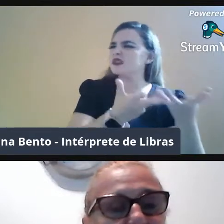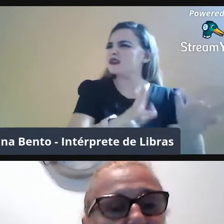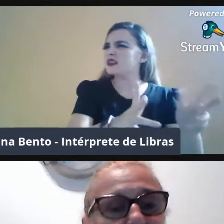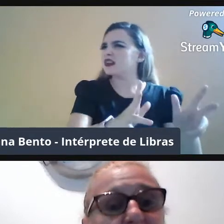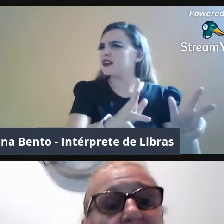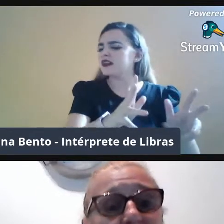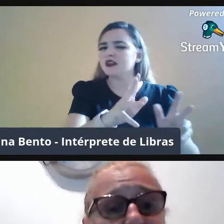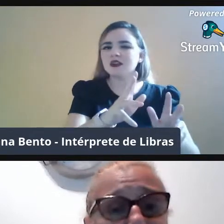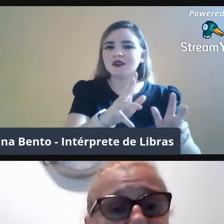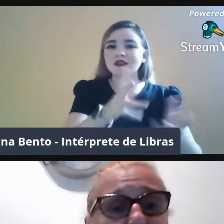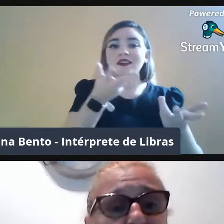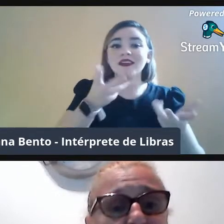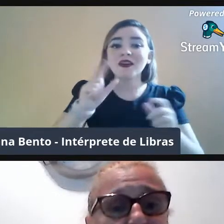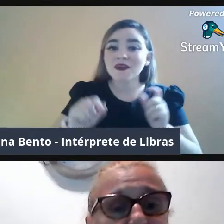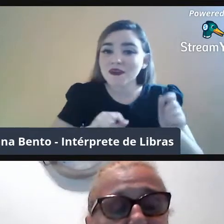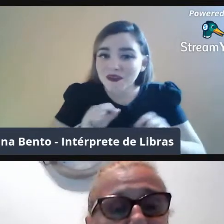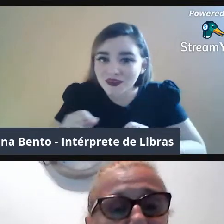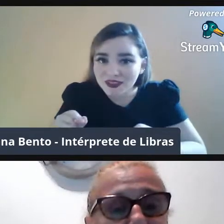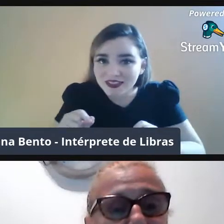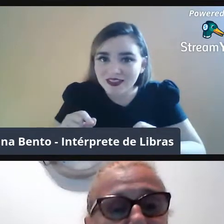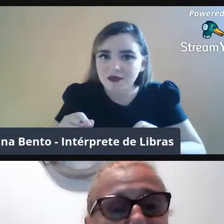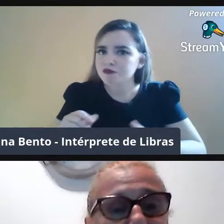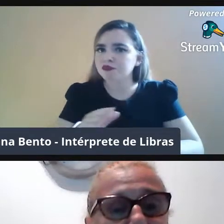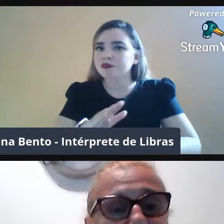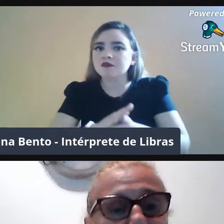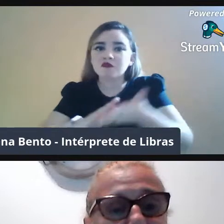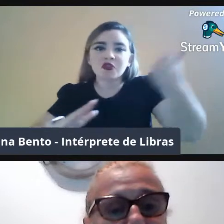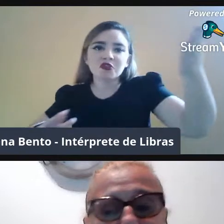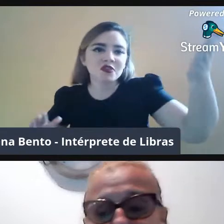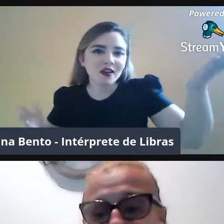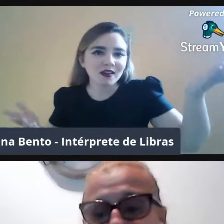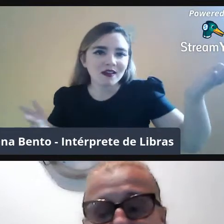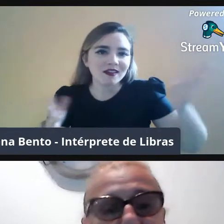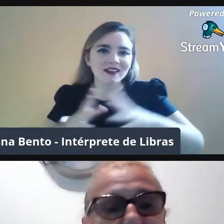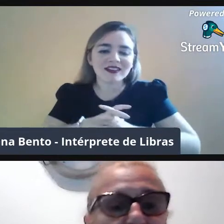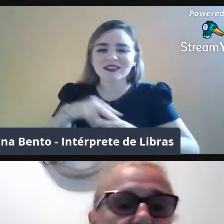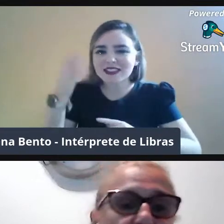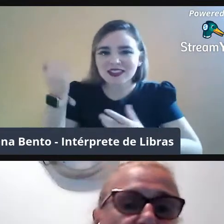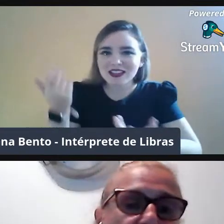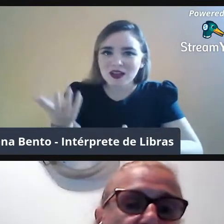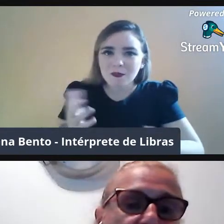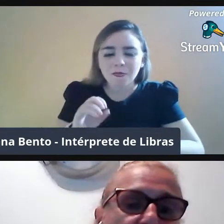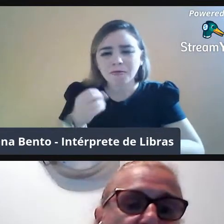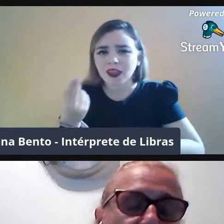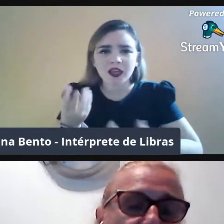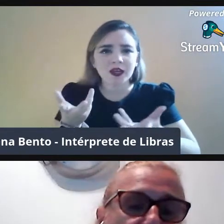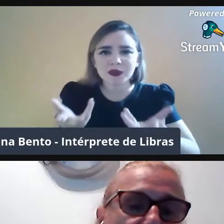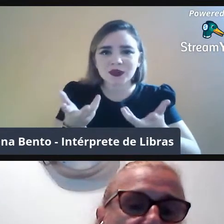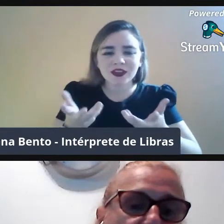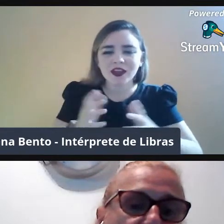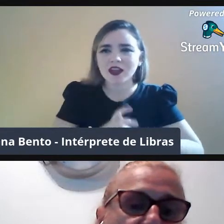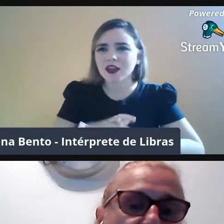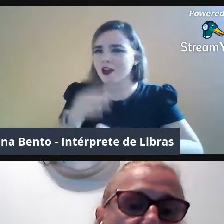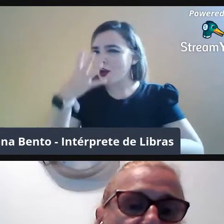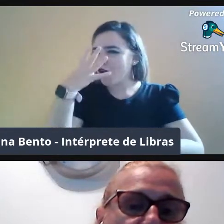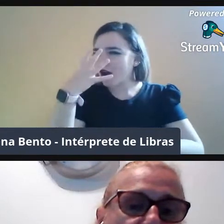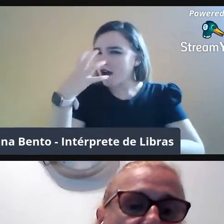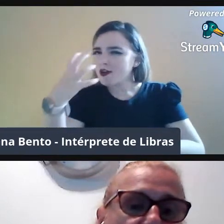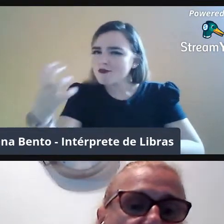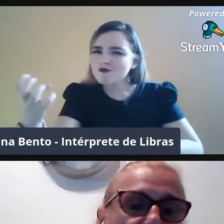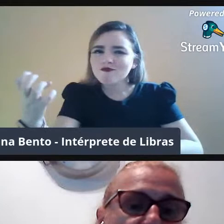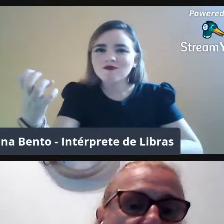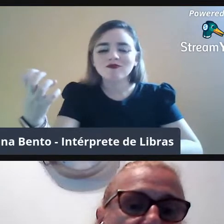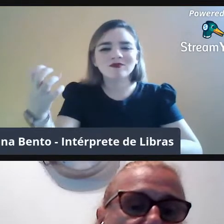fazer o quê? Ela quer viajar, sabe? Ou ela quer se envolver numa causa e